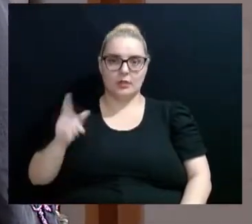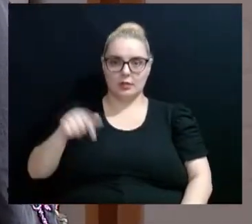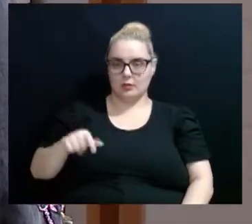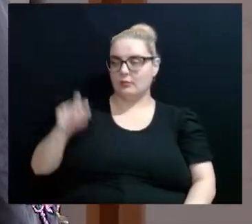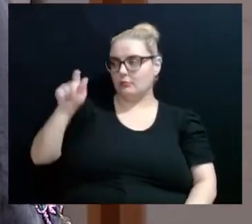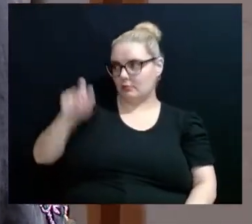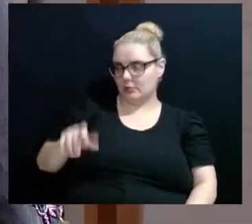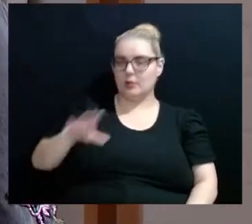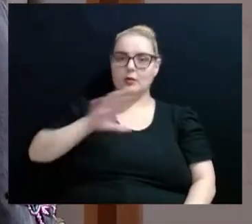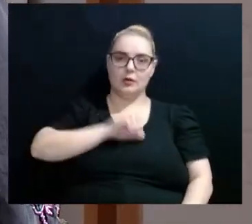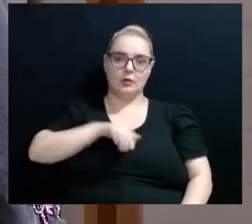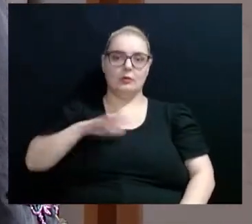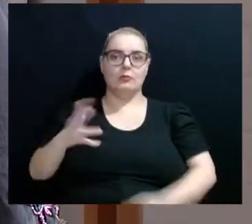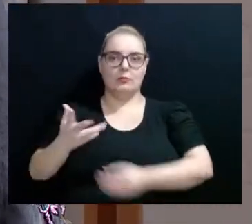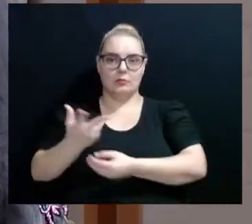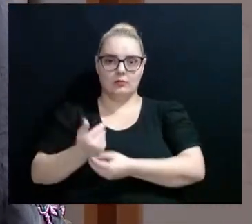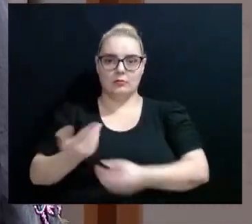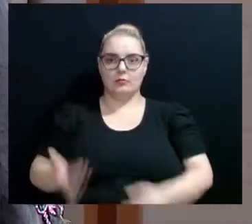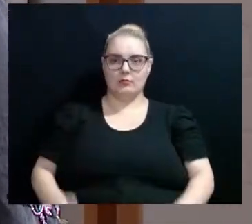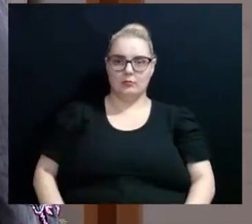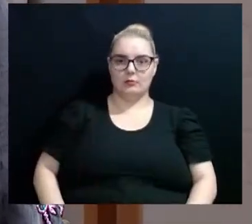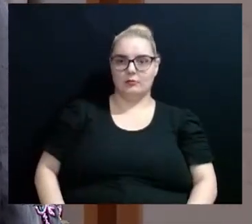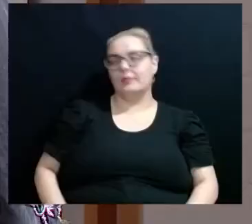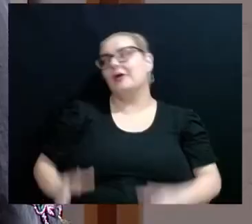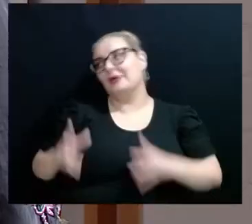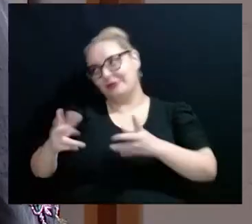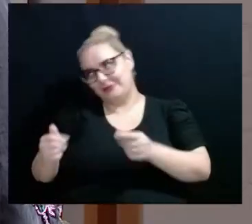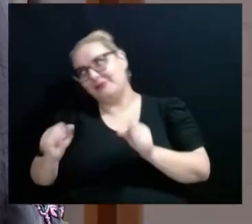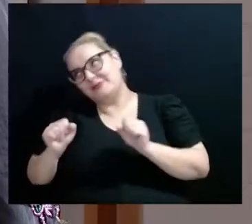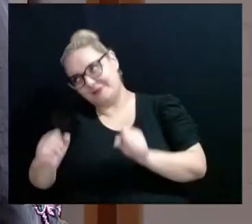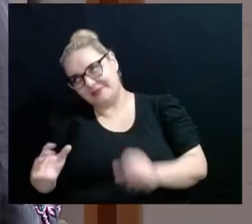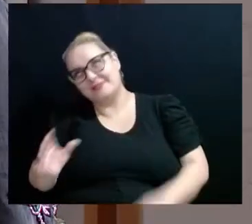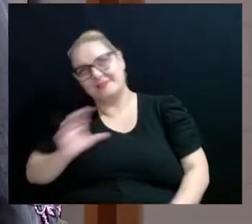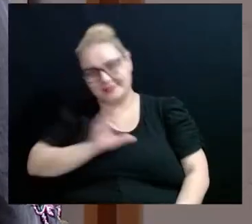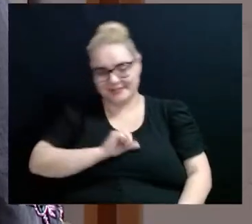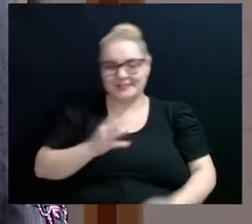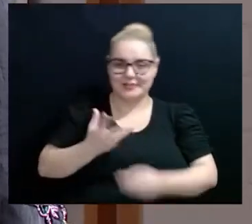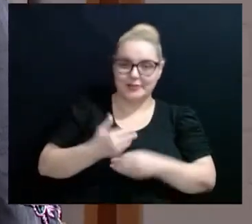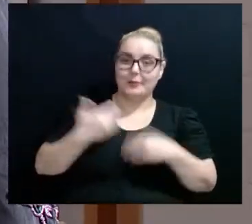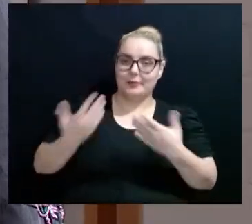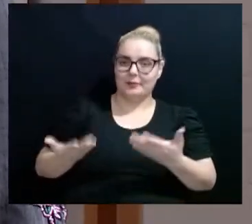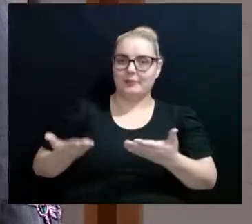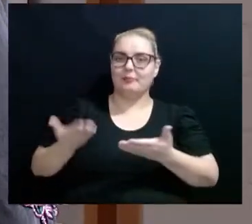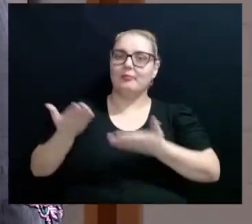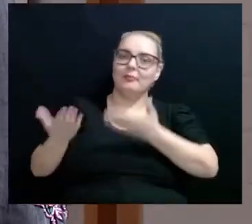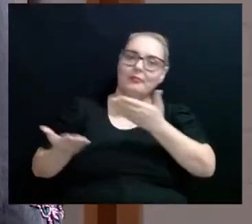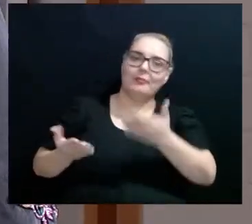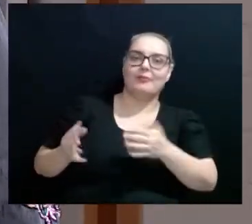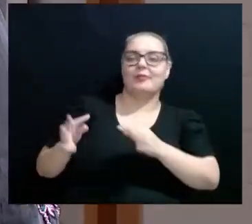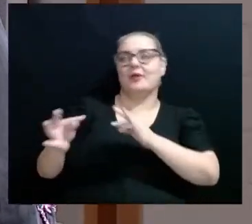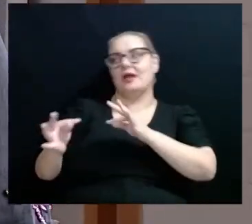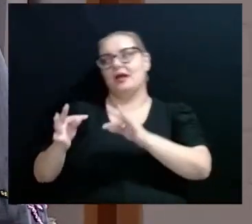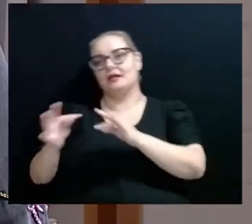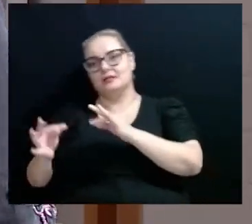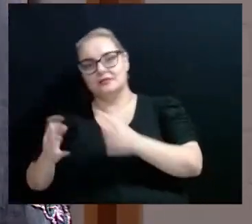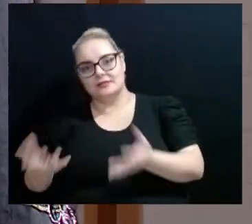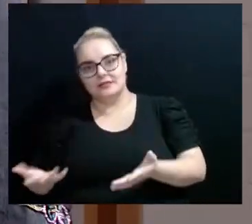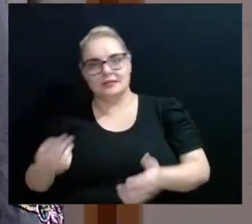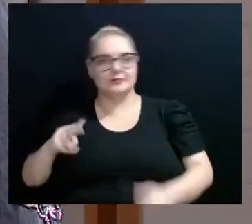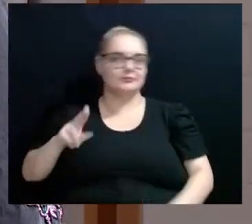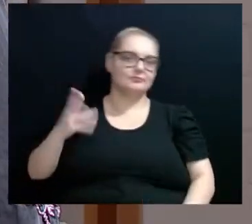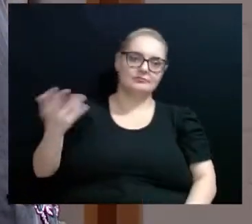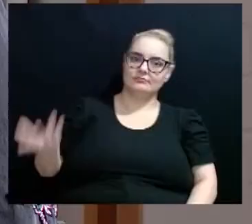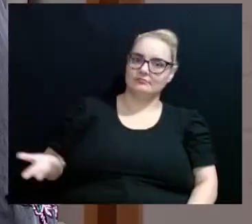é uma pessoa que gosta mais de arte. Quer dizer, todo mundo pode gostar de arte. É uma pessoa que preza mais a